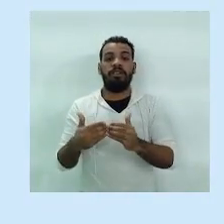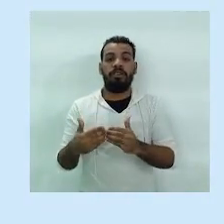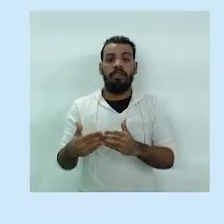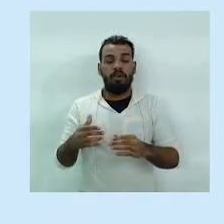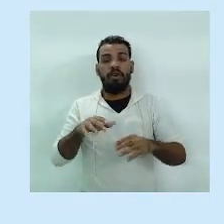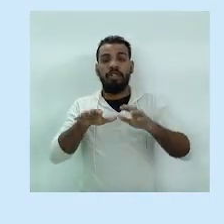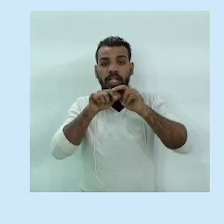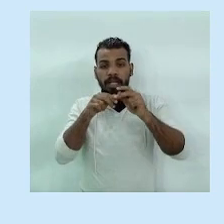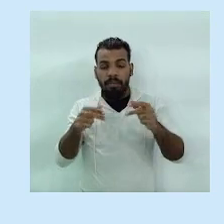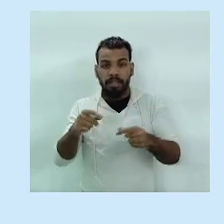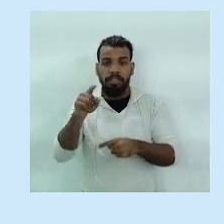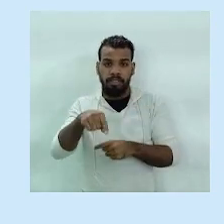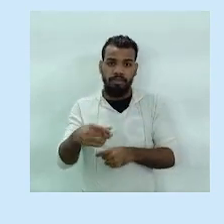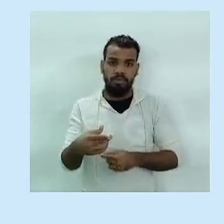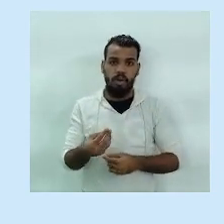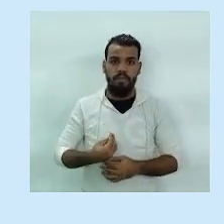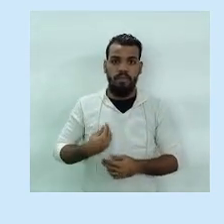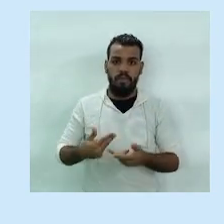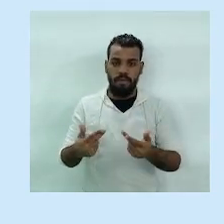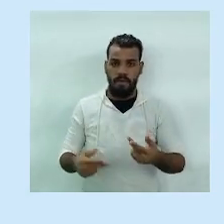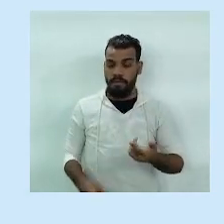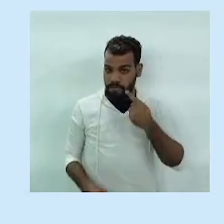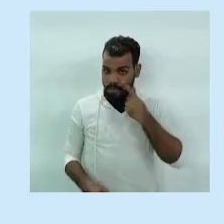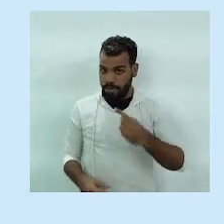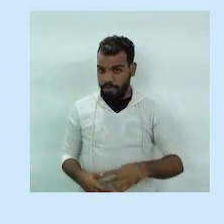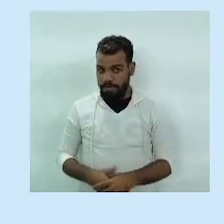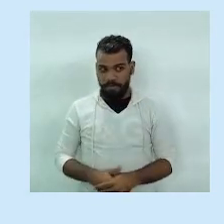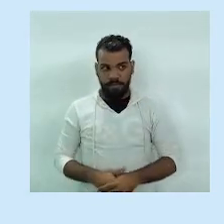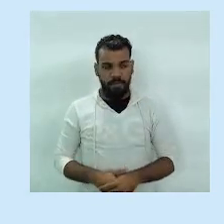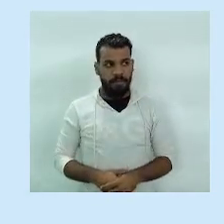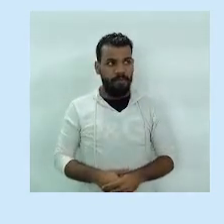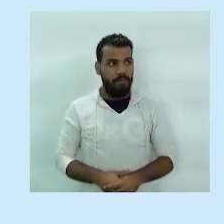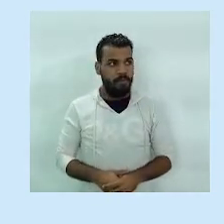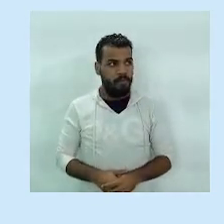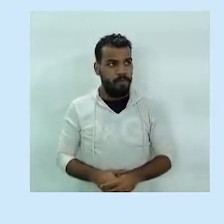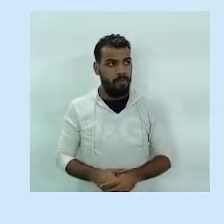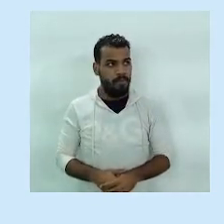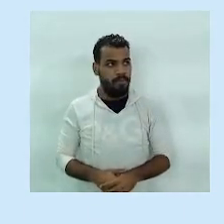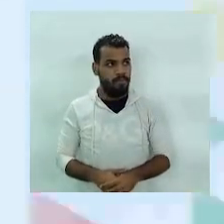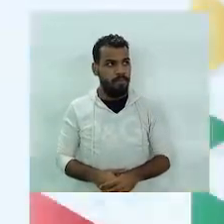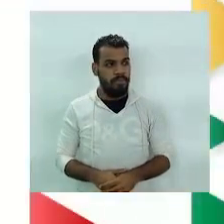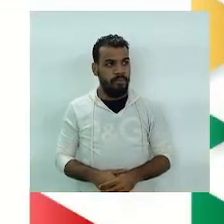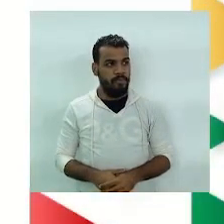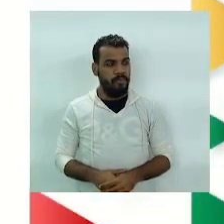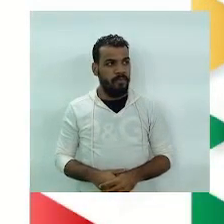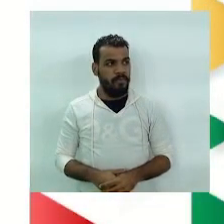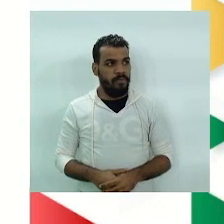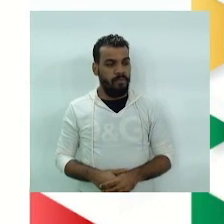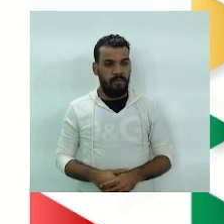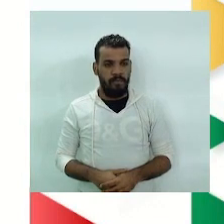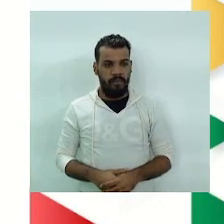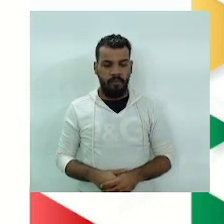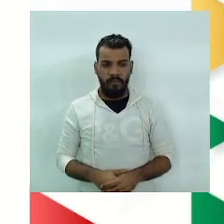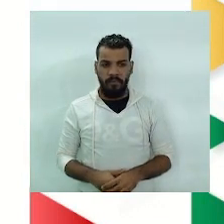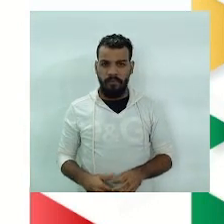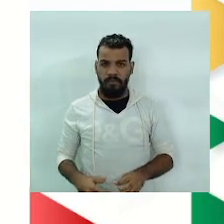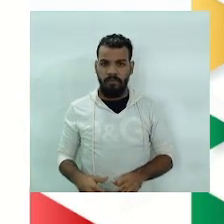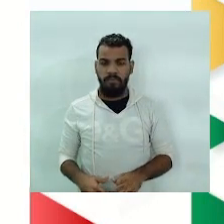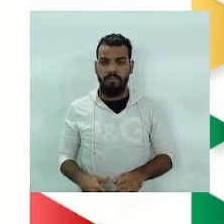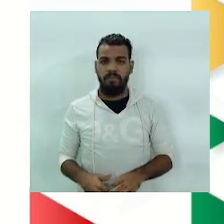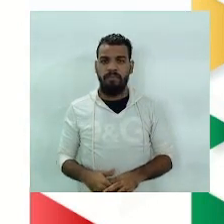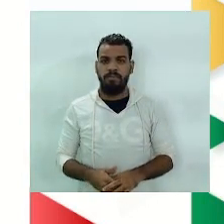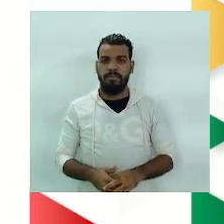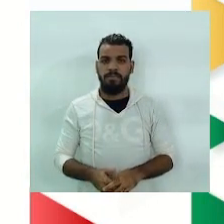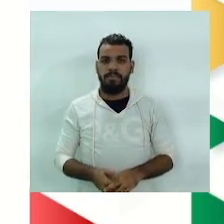os animais primitivos, tá certo? Vamos lá. Marcas e vestígios. Você pode observar marcas de